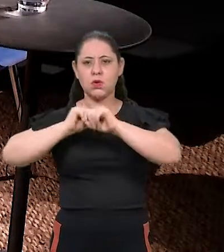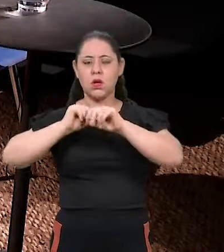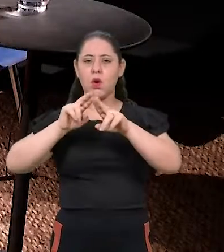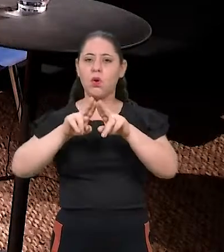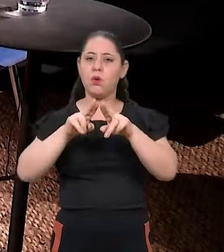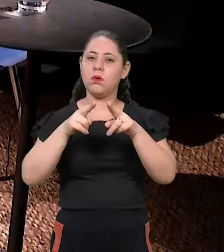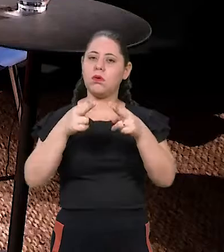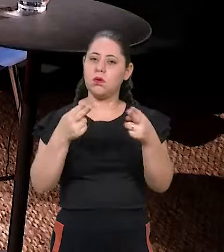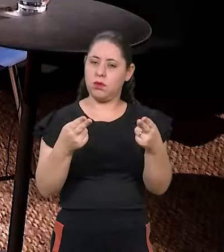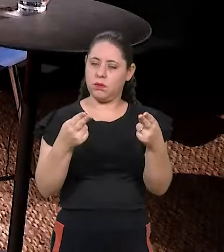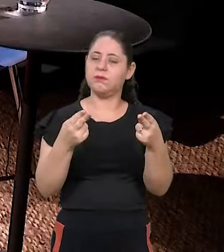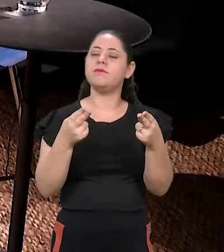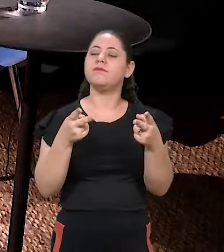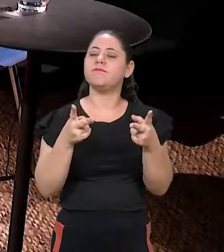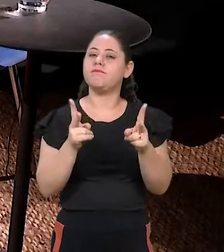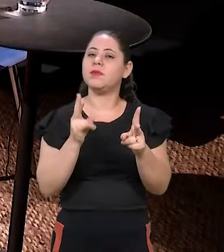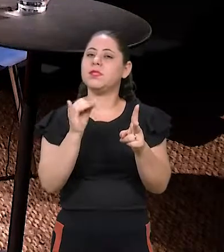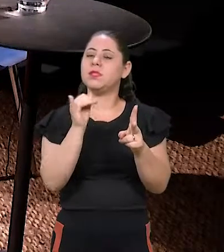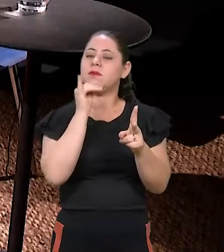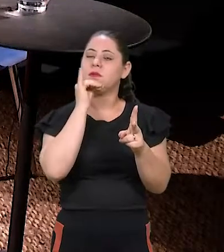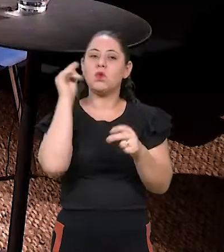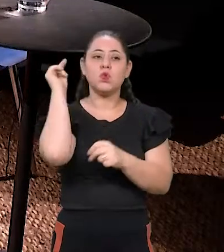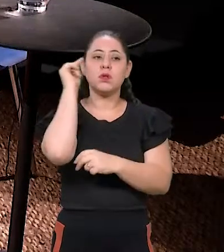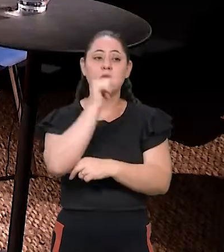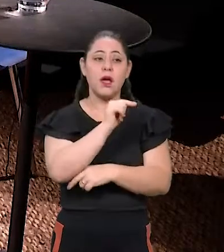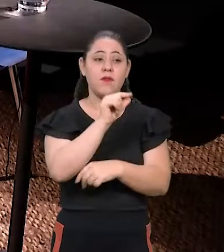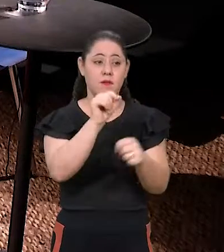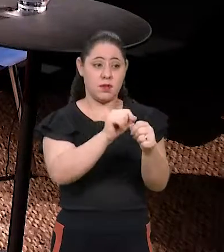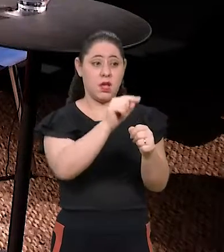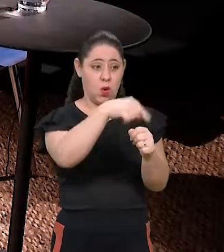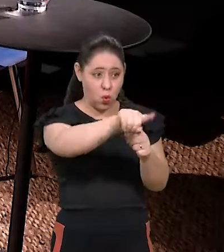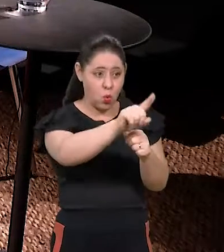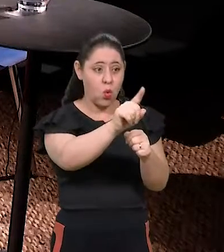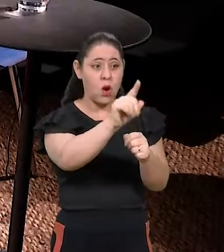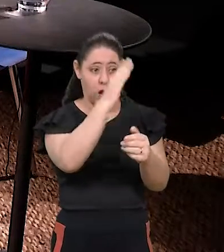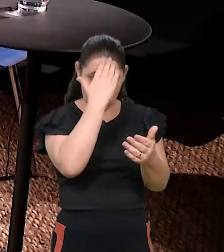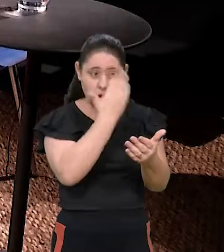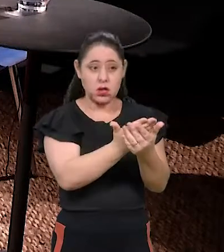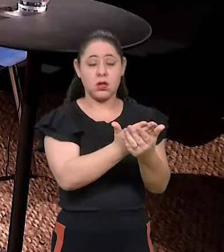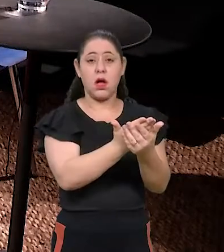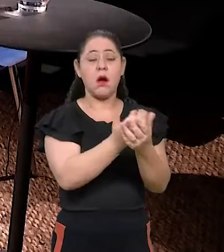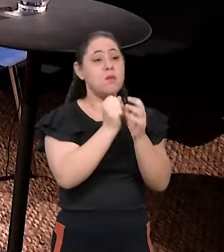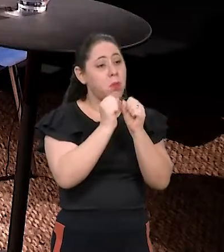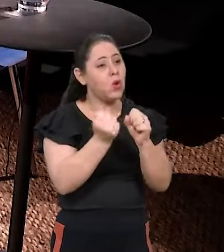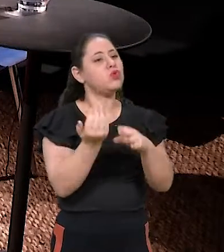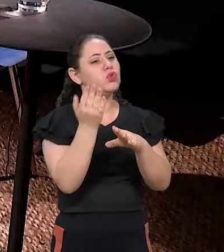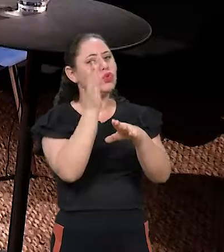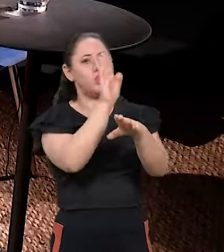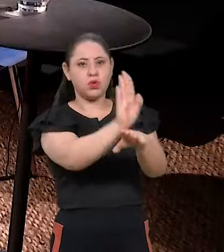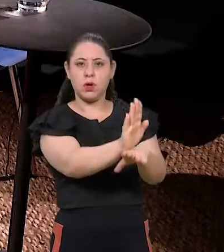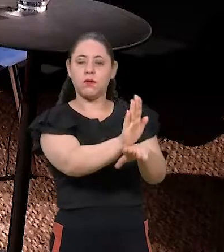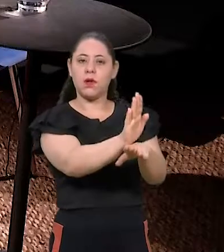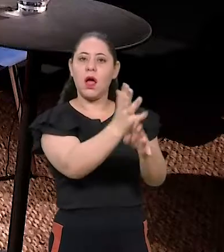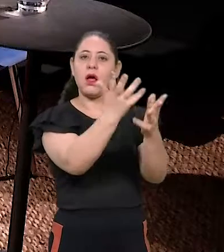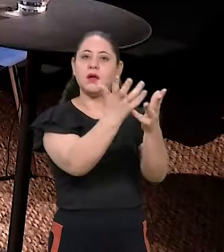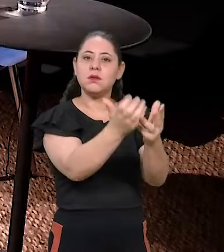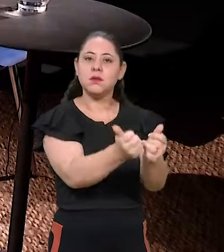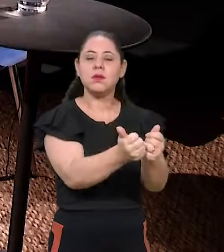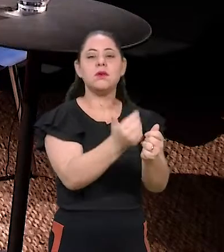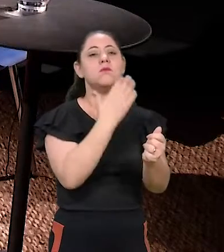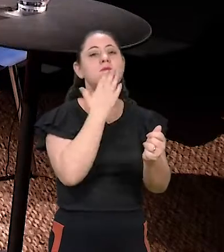você convencer o ser humano, o outro, que você pode ajudá-lo, né, pedindo um voto para